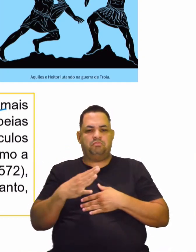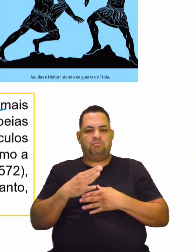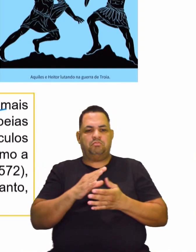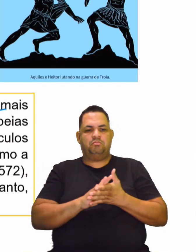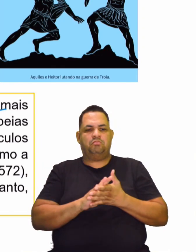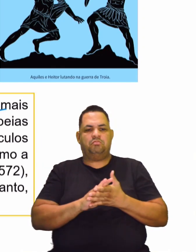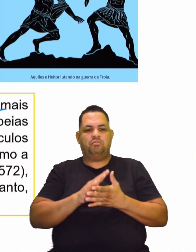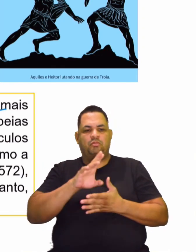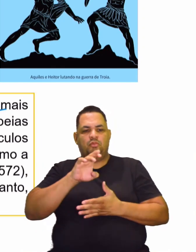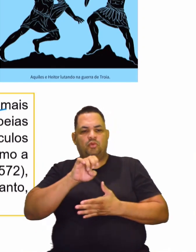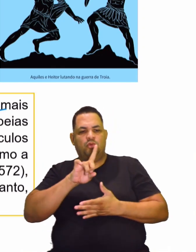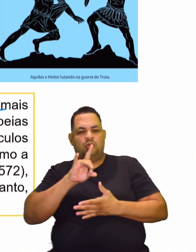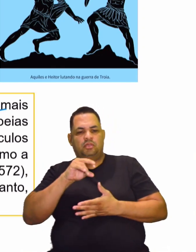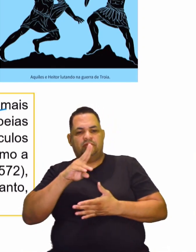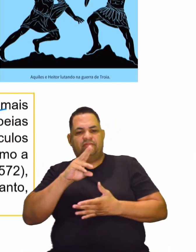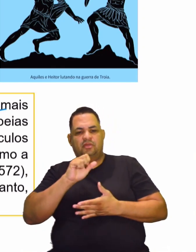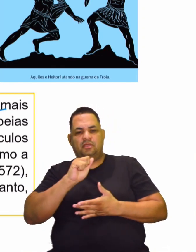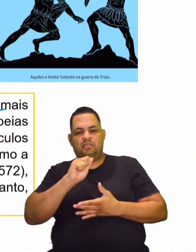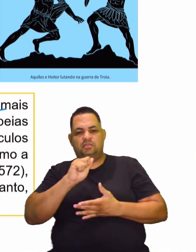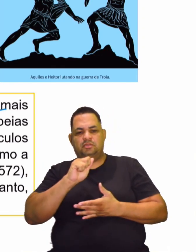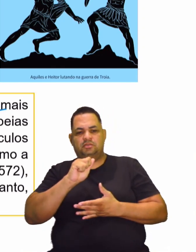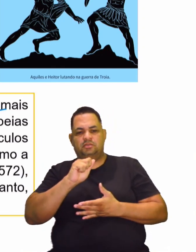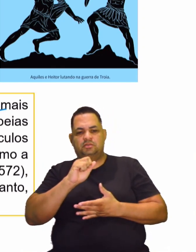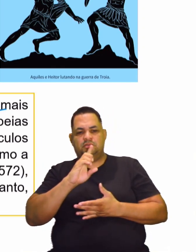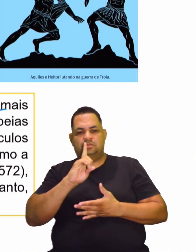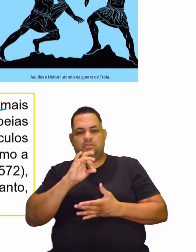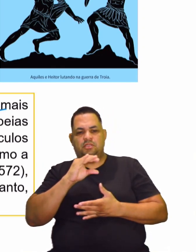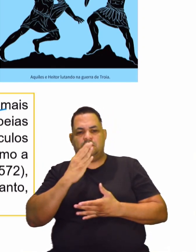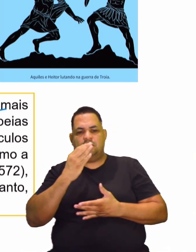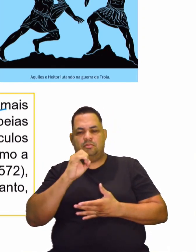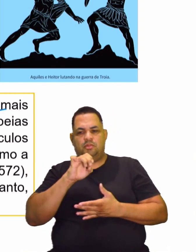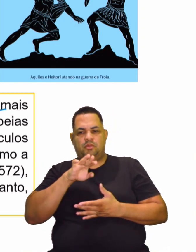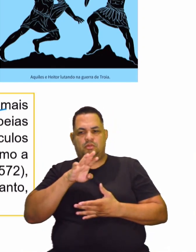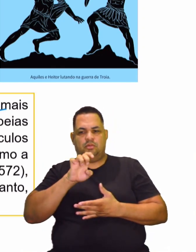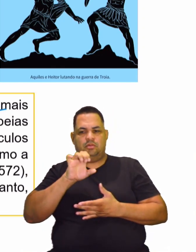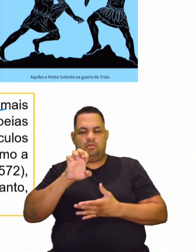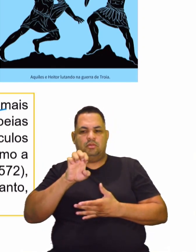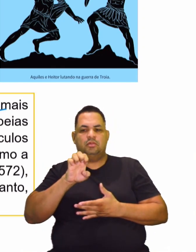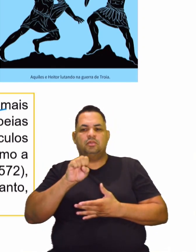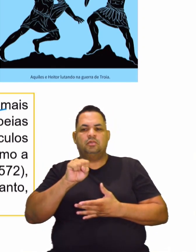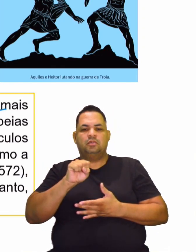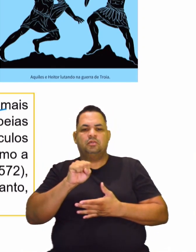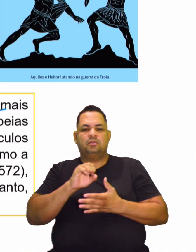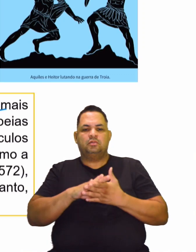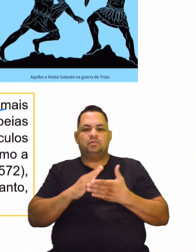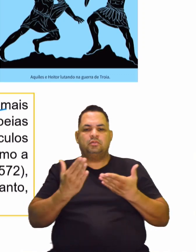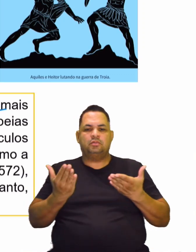Então, vocês, não sei se eu trouxe algum trecho de Luís de Vaz de Camões,